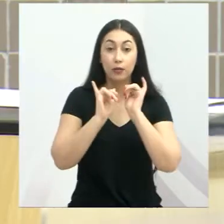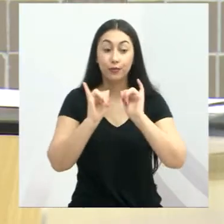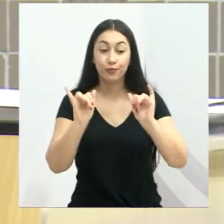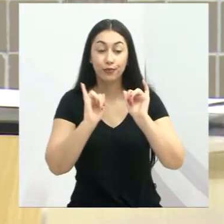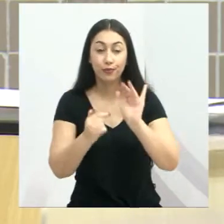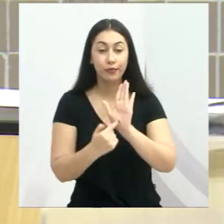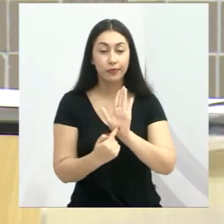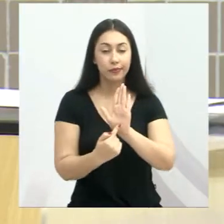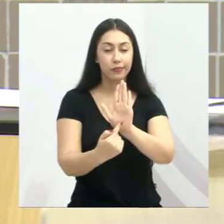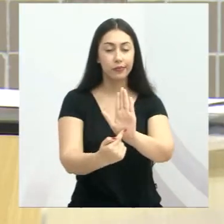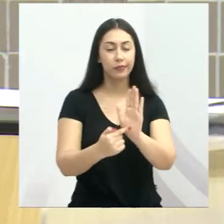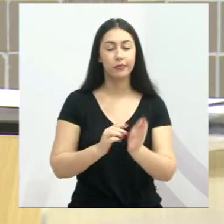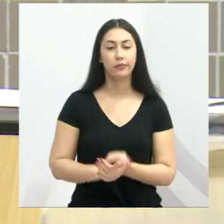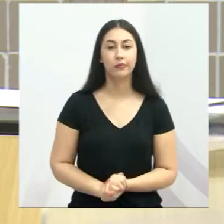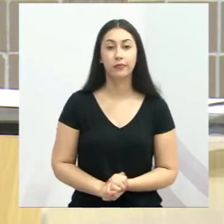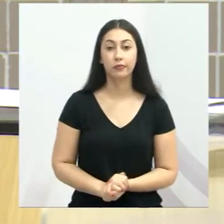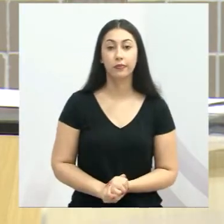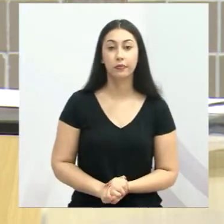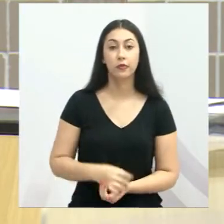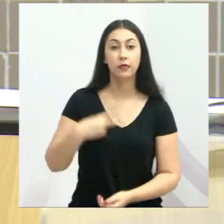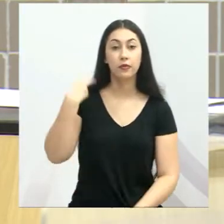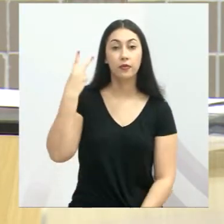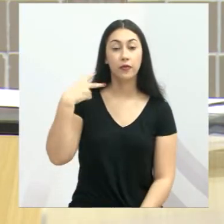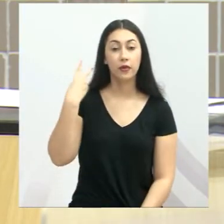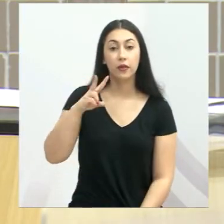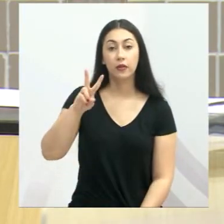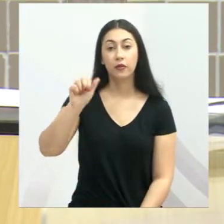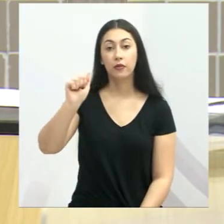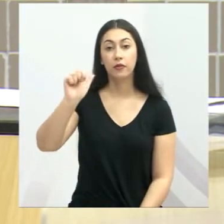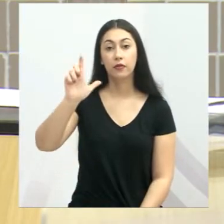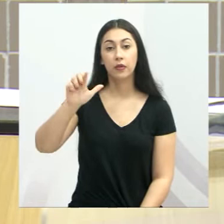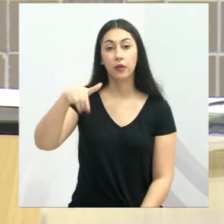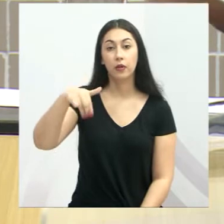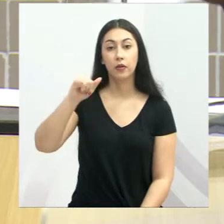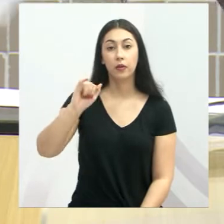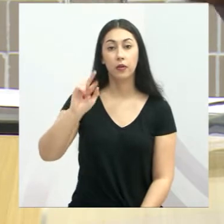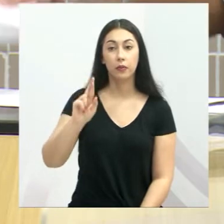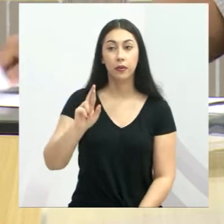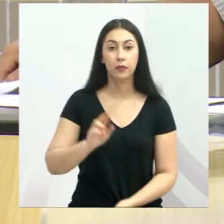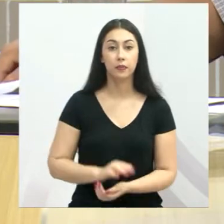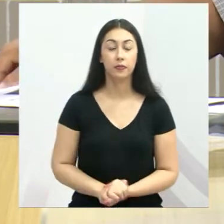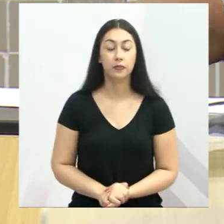presente manifestação. Assina vereador Valmir, do Parque Meia Lua.